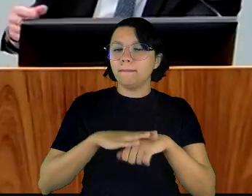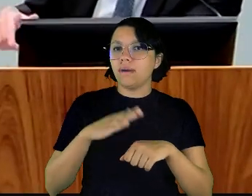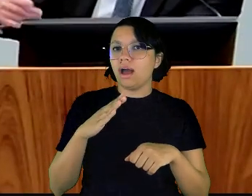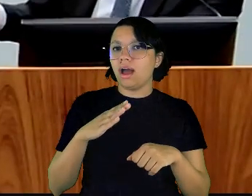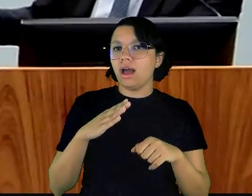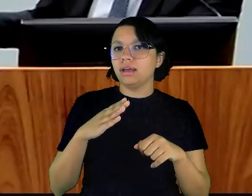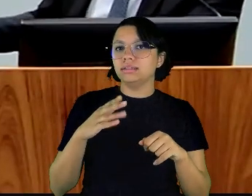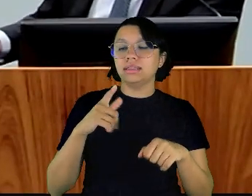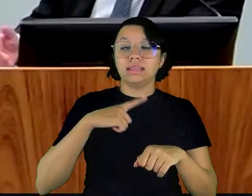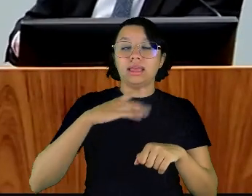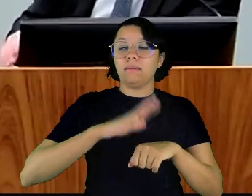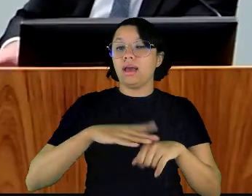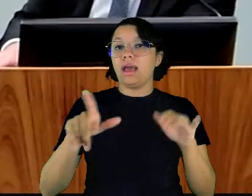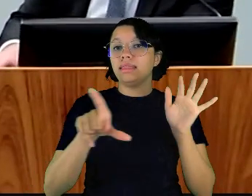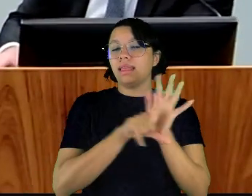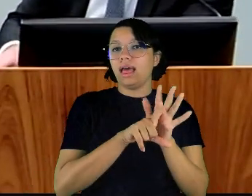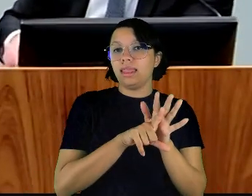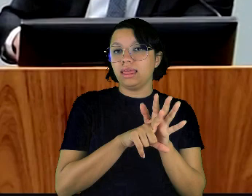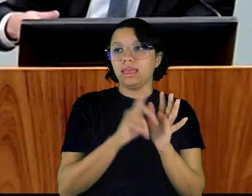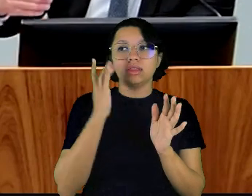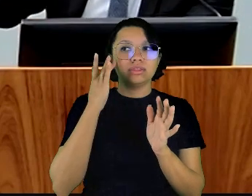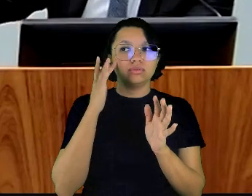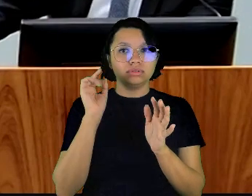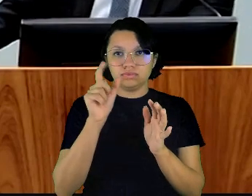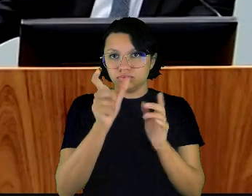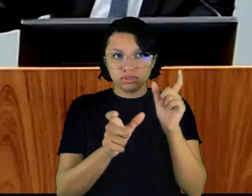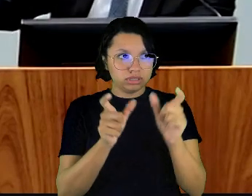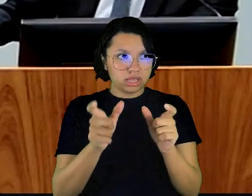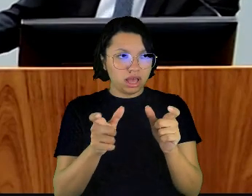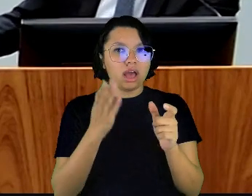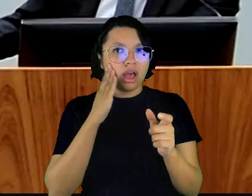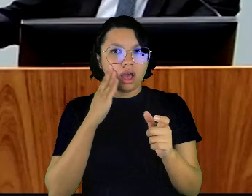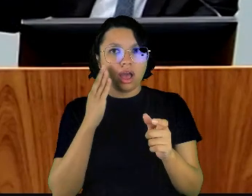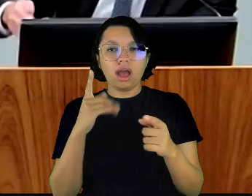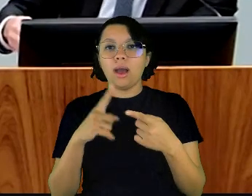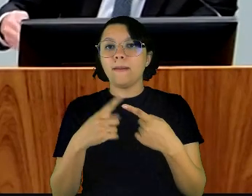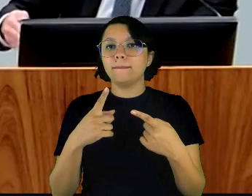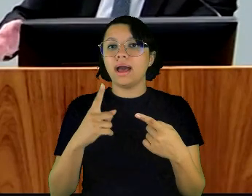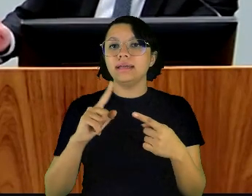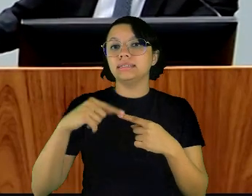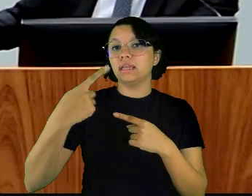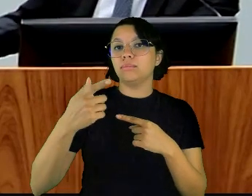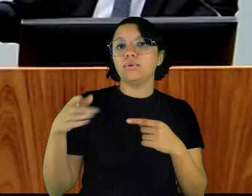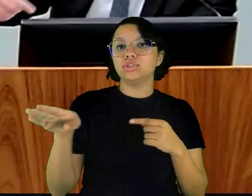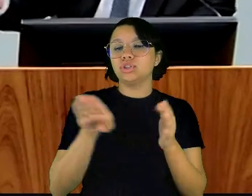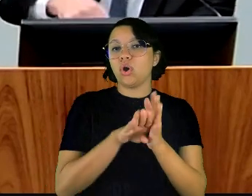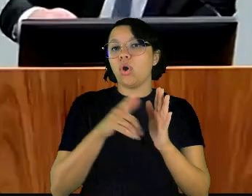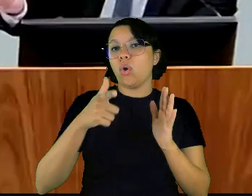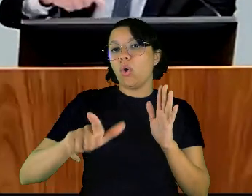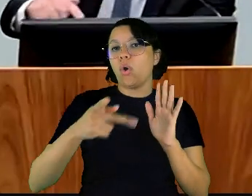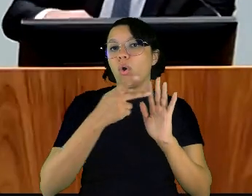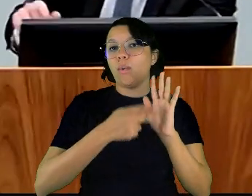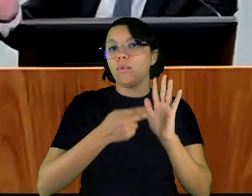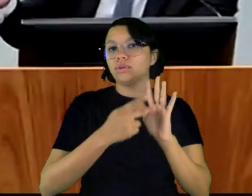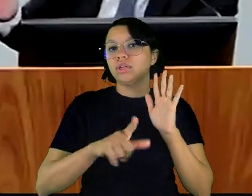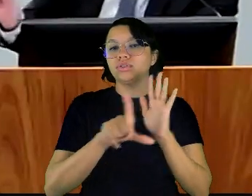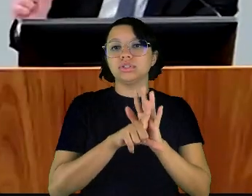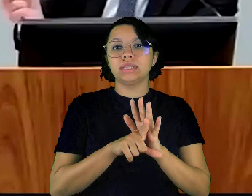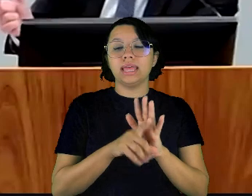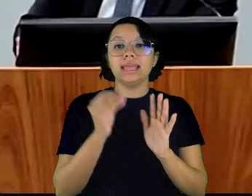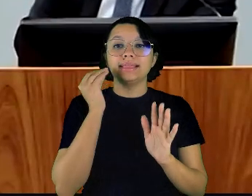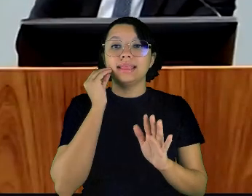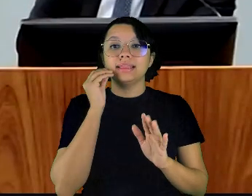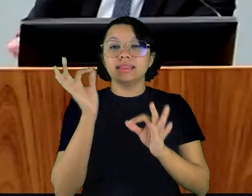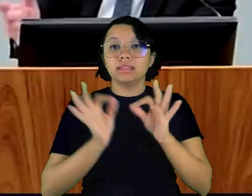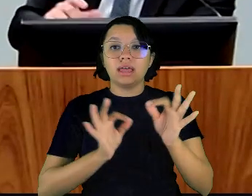Tanto é que o projeto de lei, não sei se o senhor sabe, logo na sequência que foi aprovado, na sequência veio um outro projeto de lei tentando restaurar um pedaço